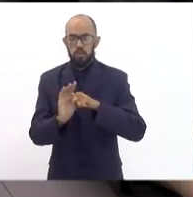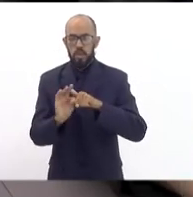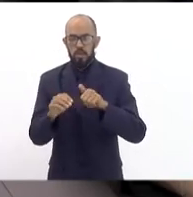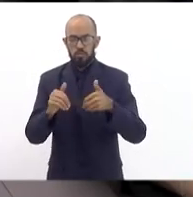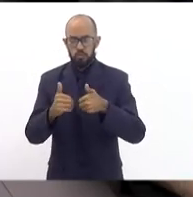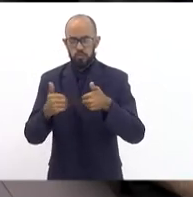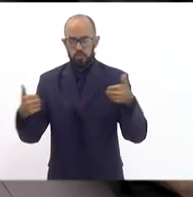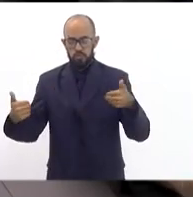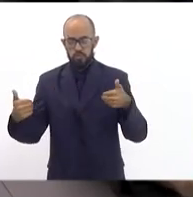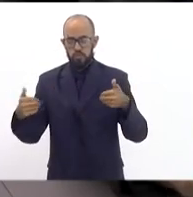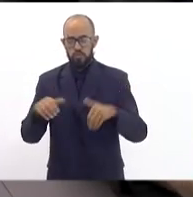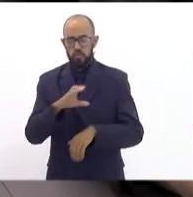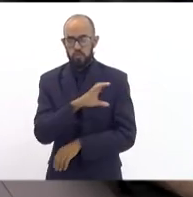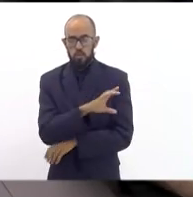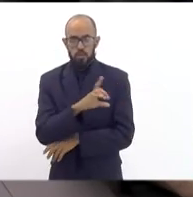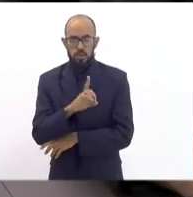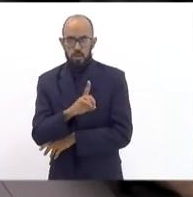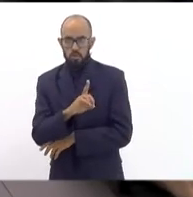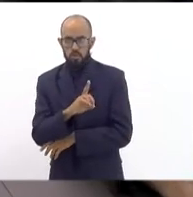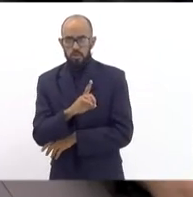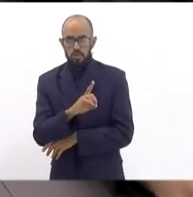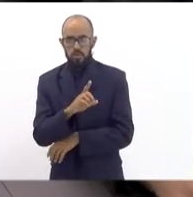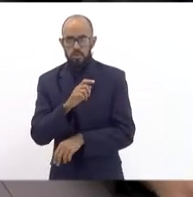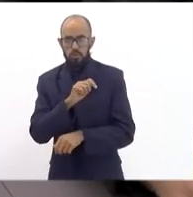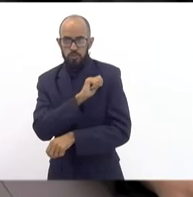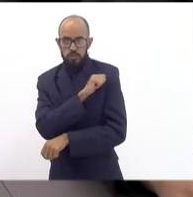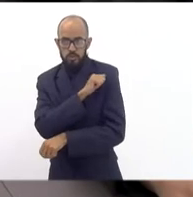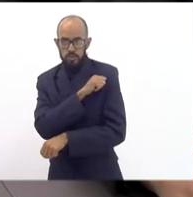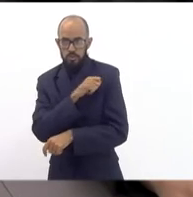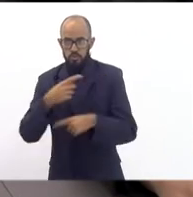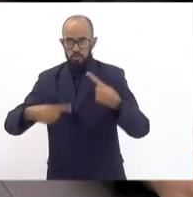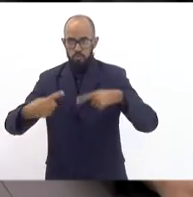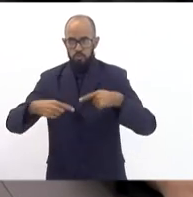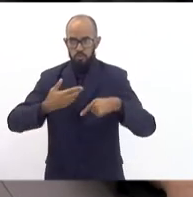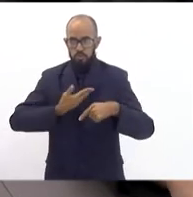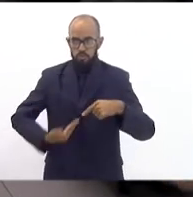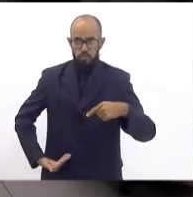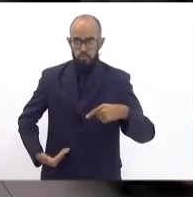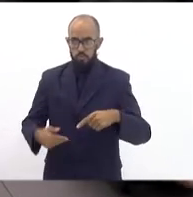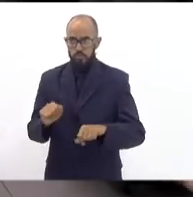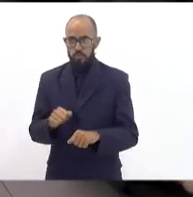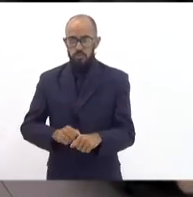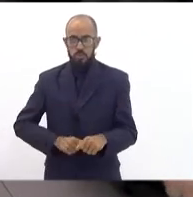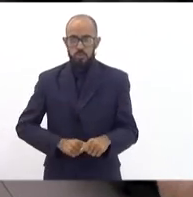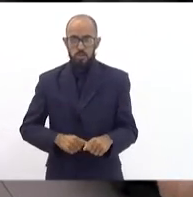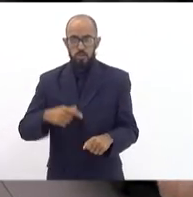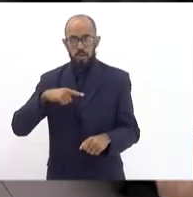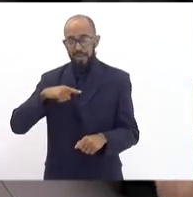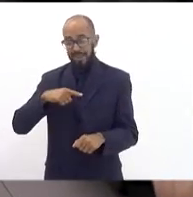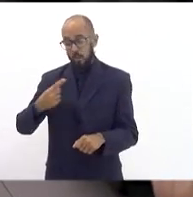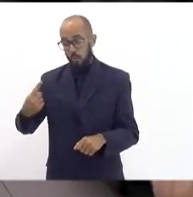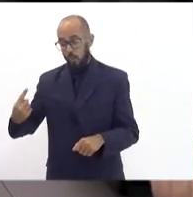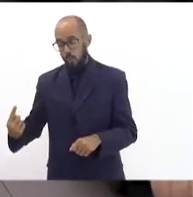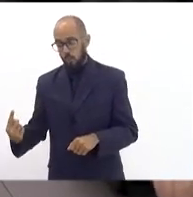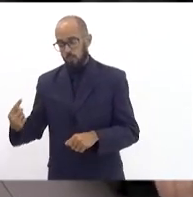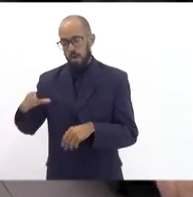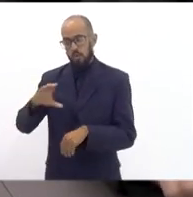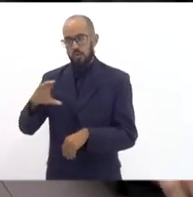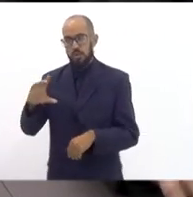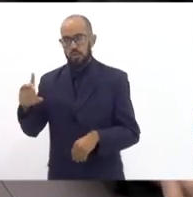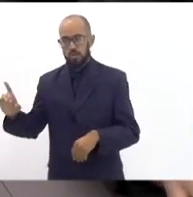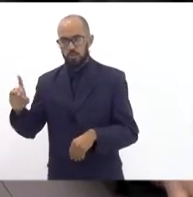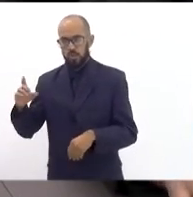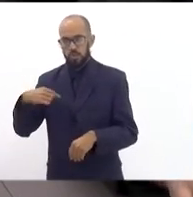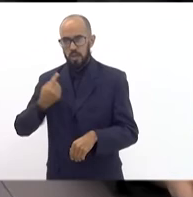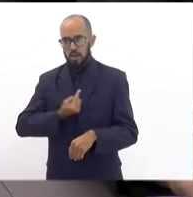dividido em coordenadorias de fiscalização de políticas públicas. Né? E uma das coordenadorias existentes é a